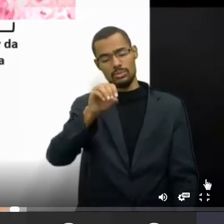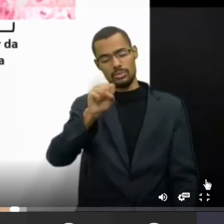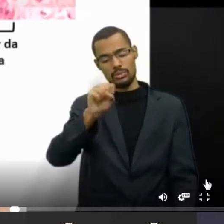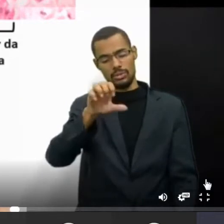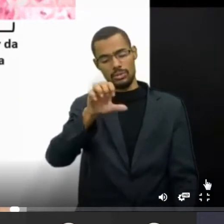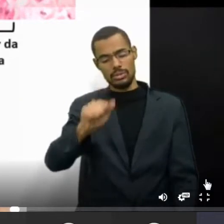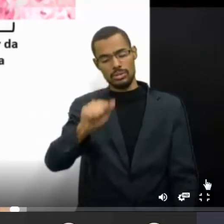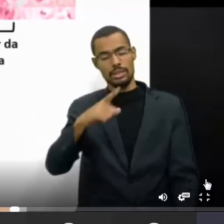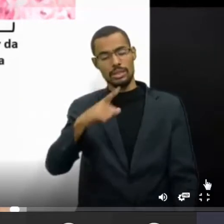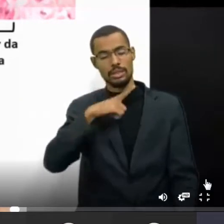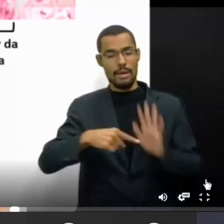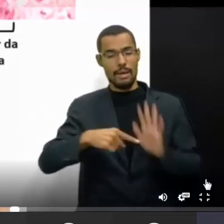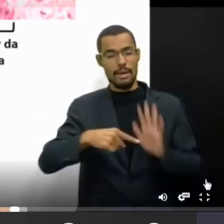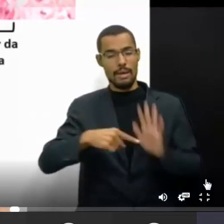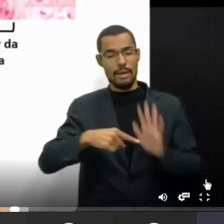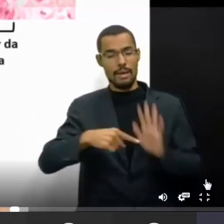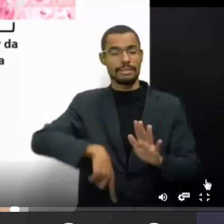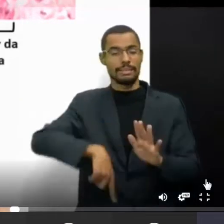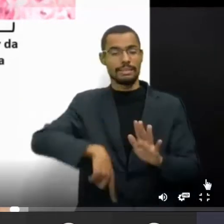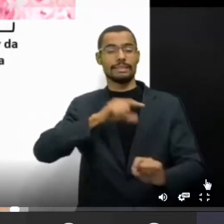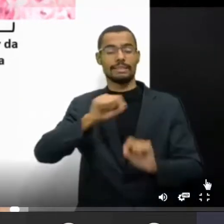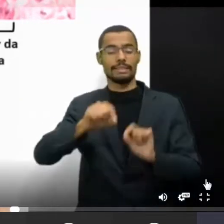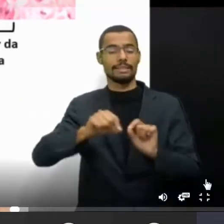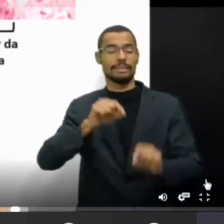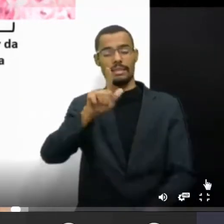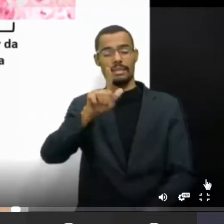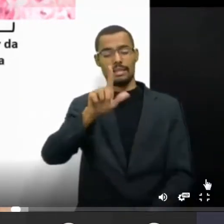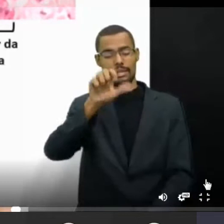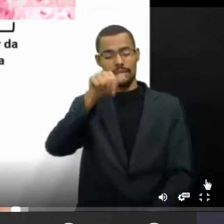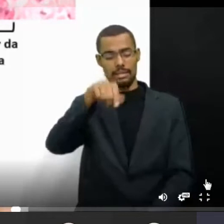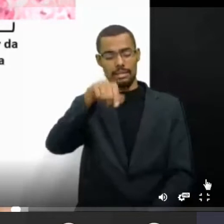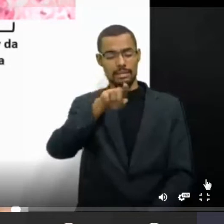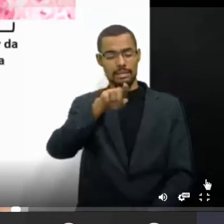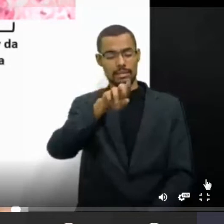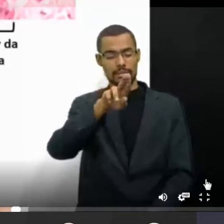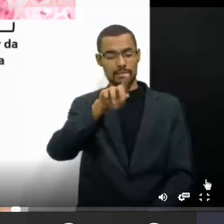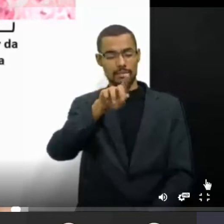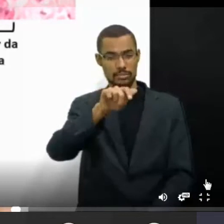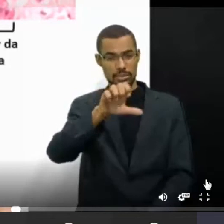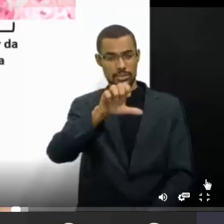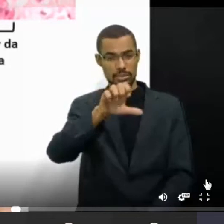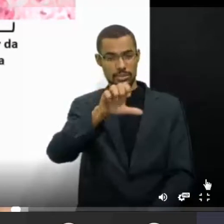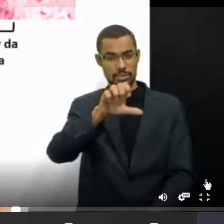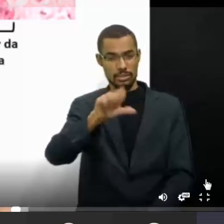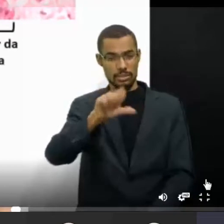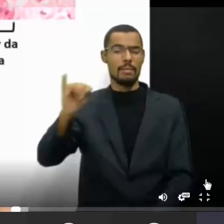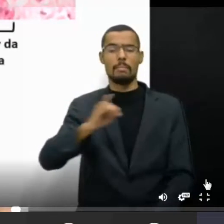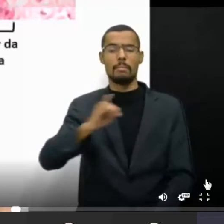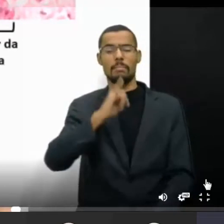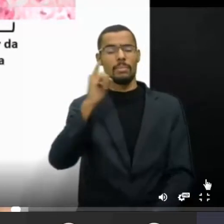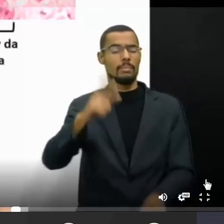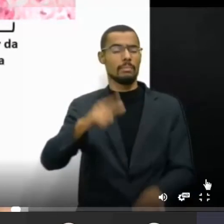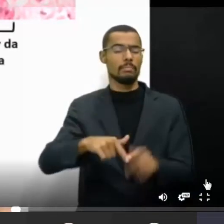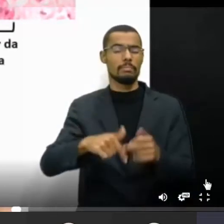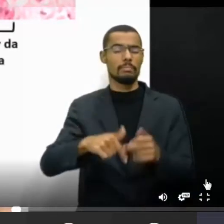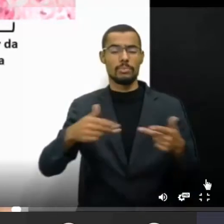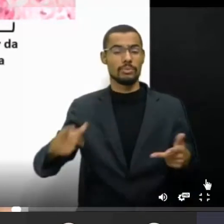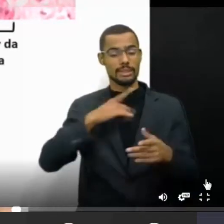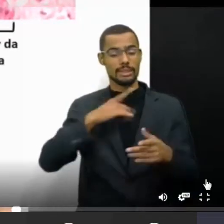a presença então das glândulas esofágicas, então das glândulas que são produtoras